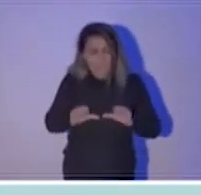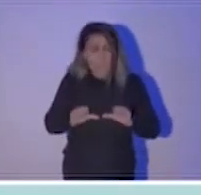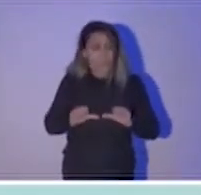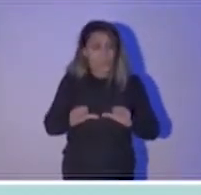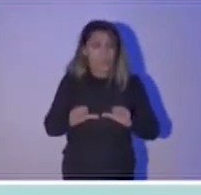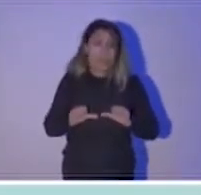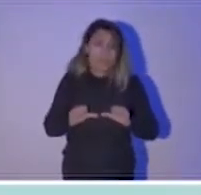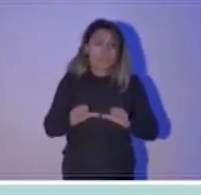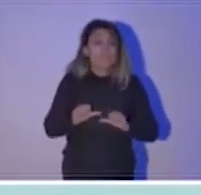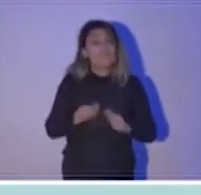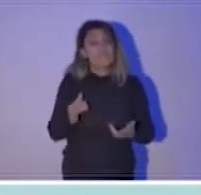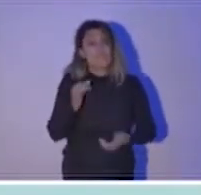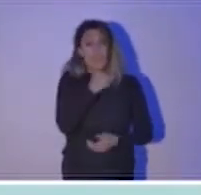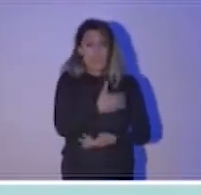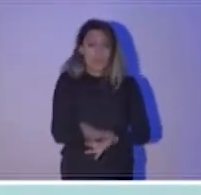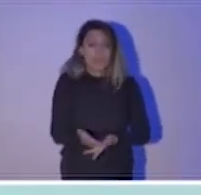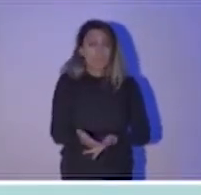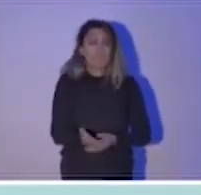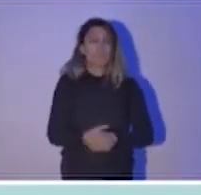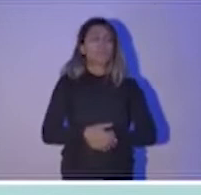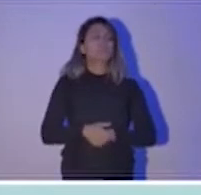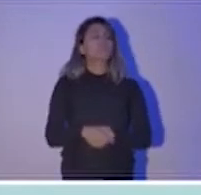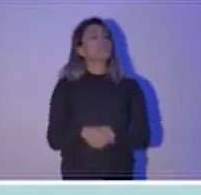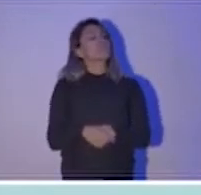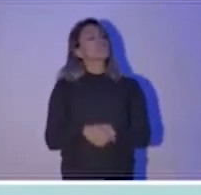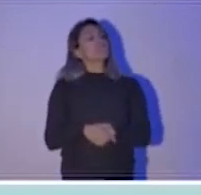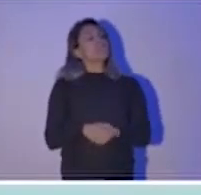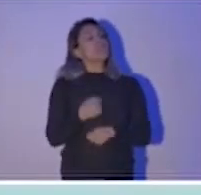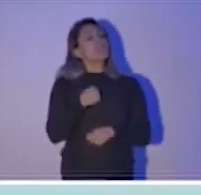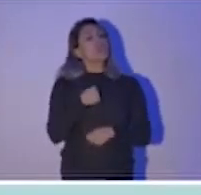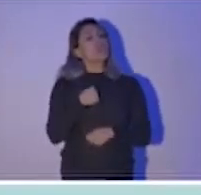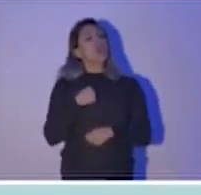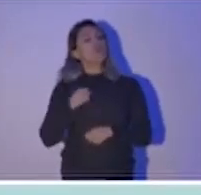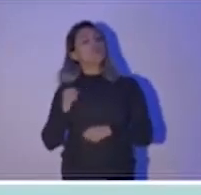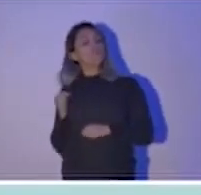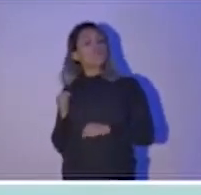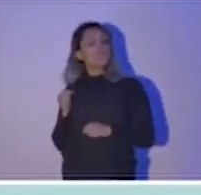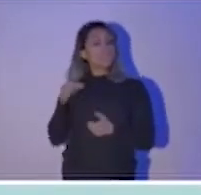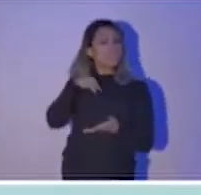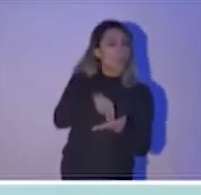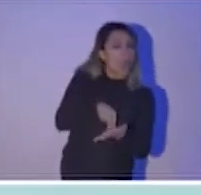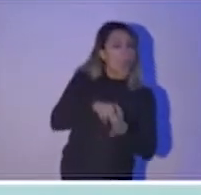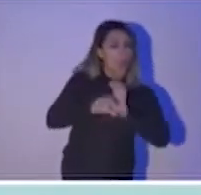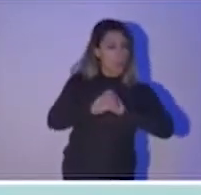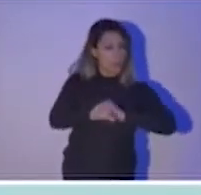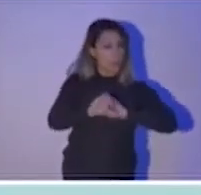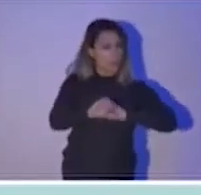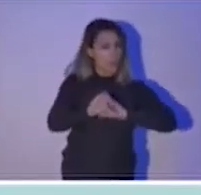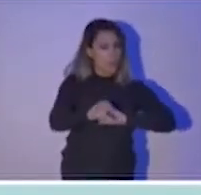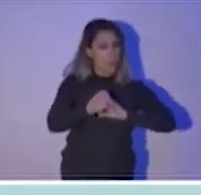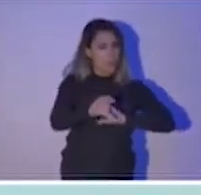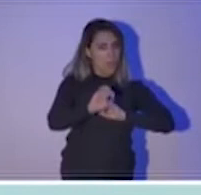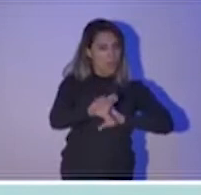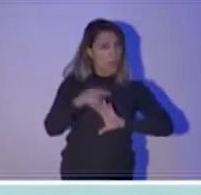entrava para dar aula, e eu tenho cada vez mais consciência disso, E talvez essa consciência só tenha vindo porque eu